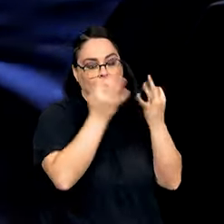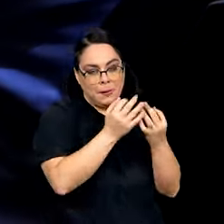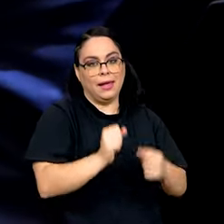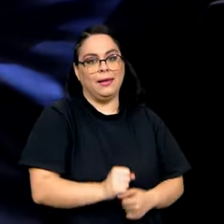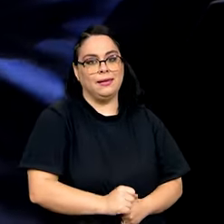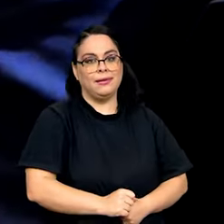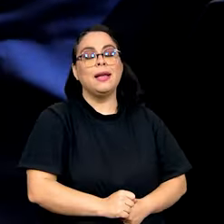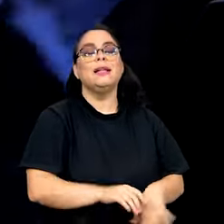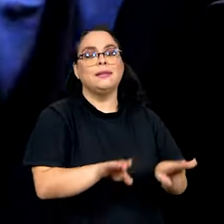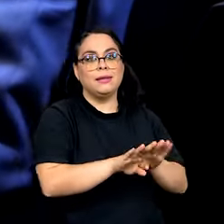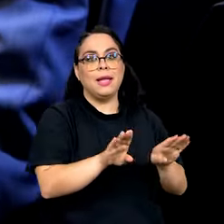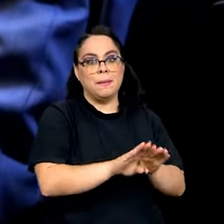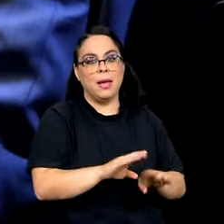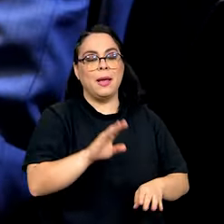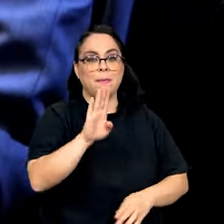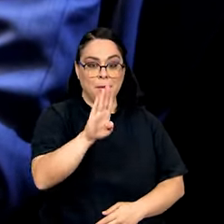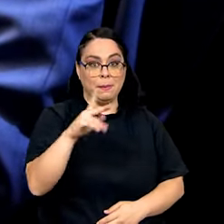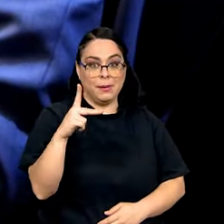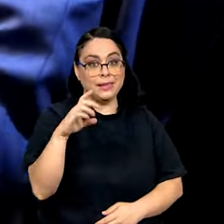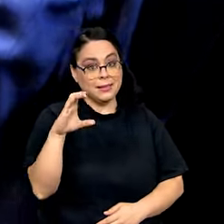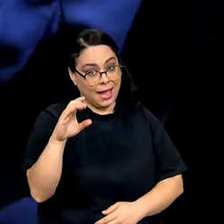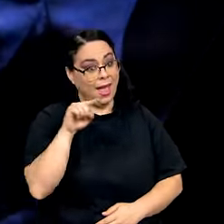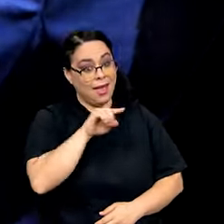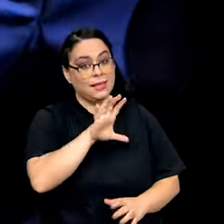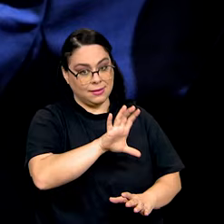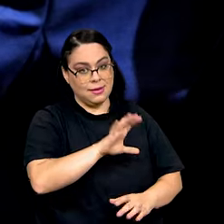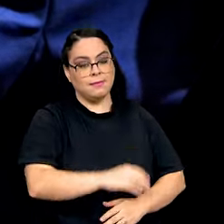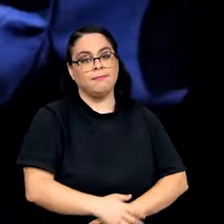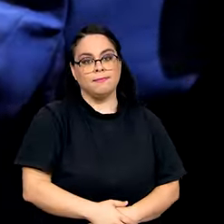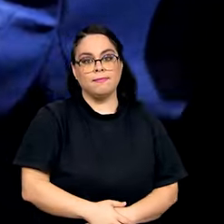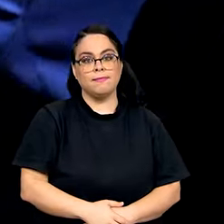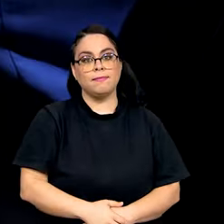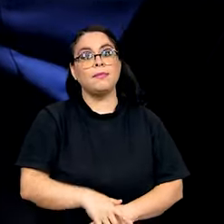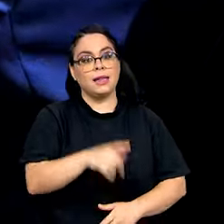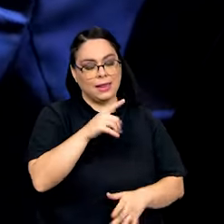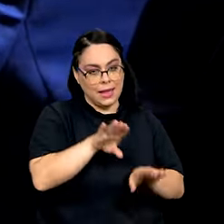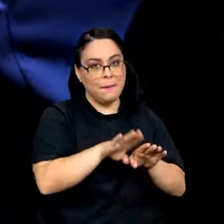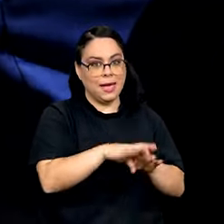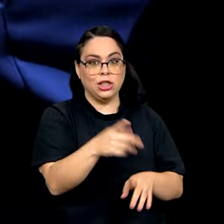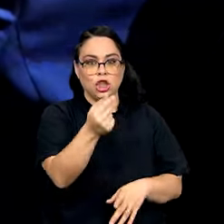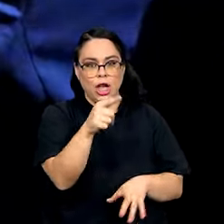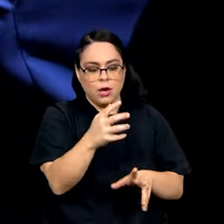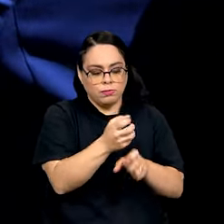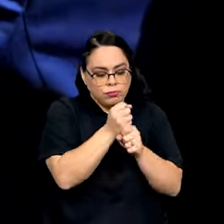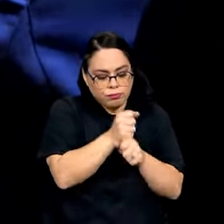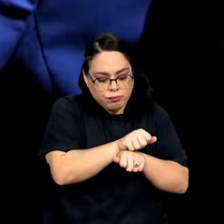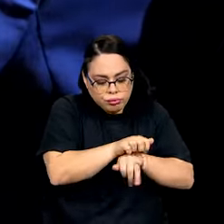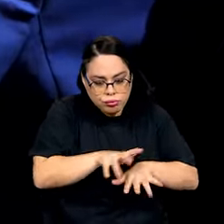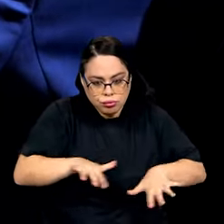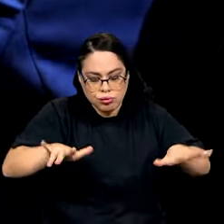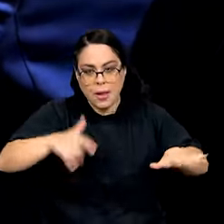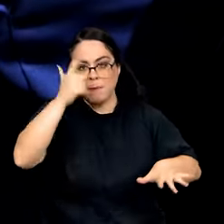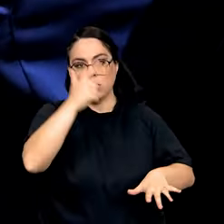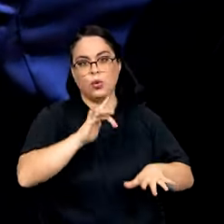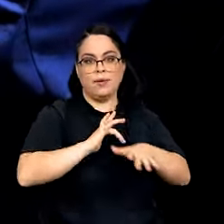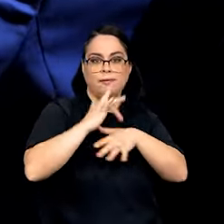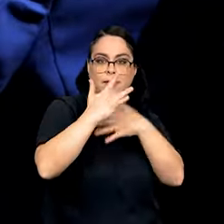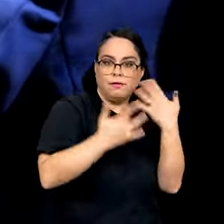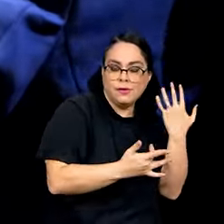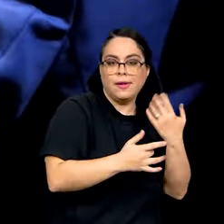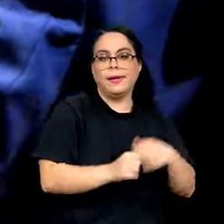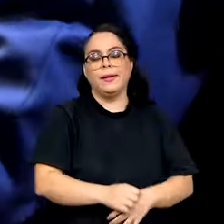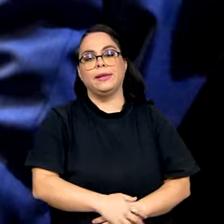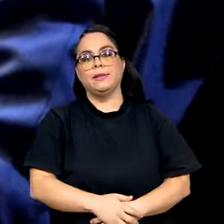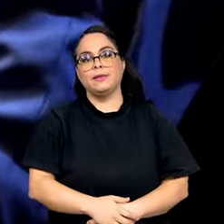família é assim o benefício da prestação continuada o BPC que também transfere dinheiro para pessoas com